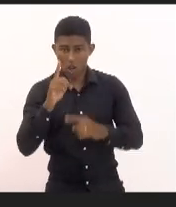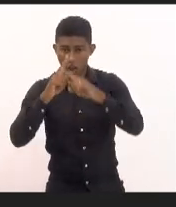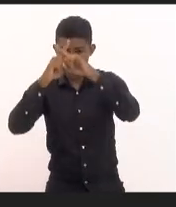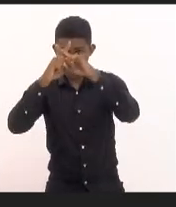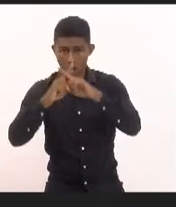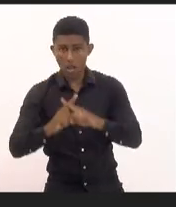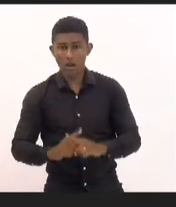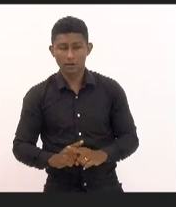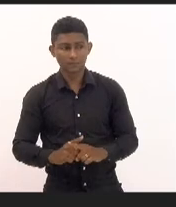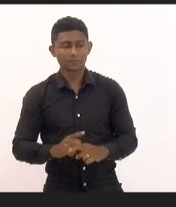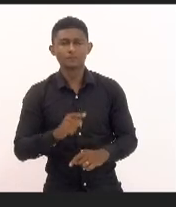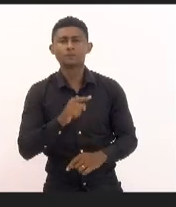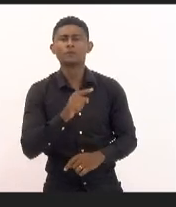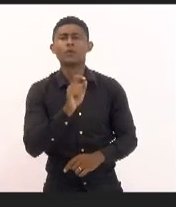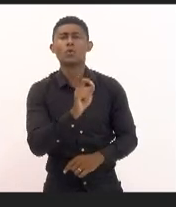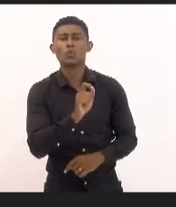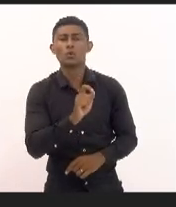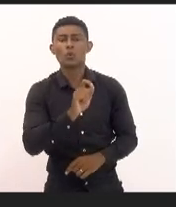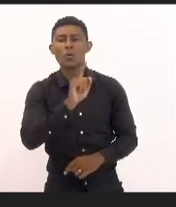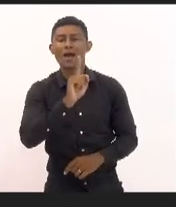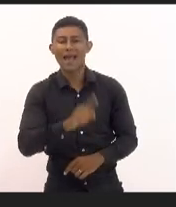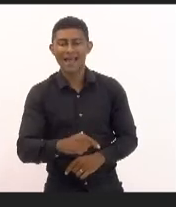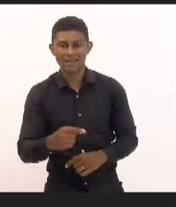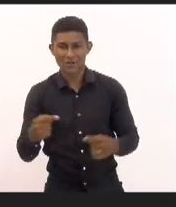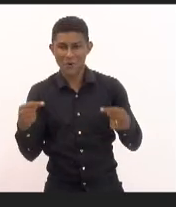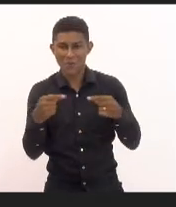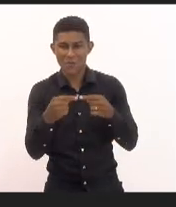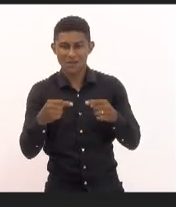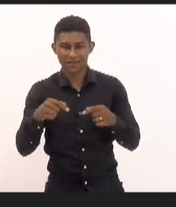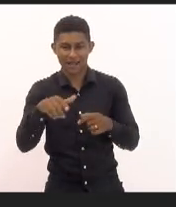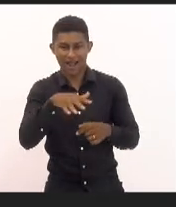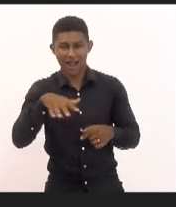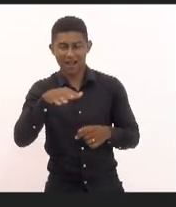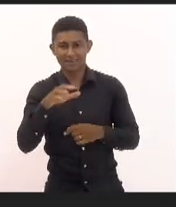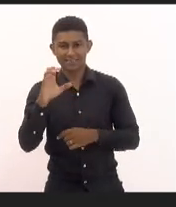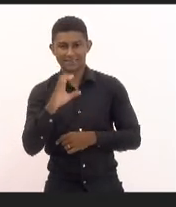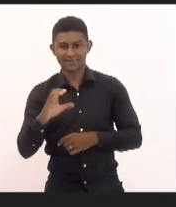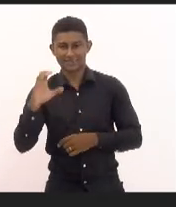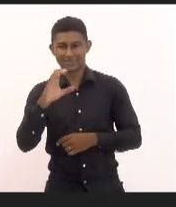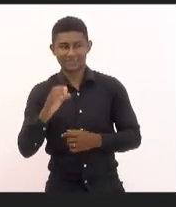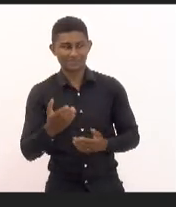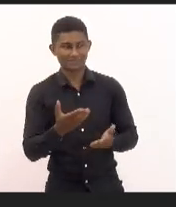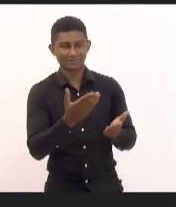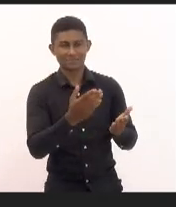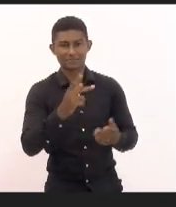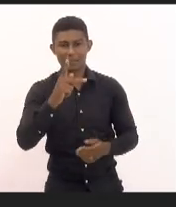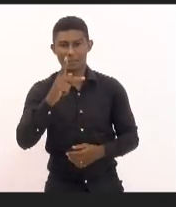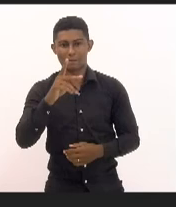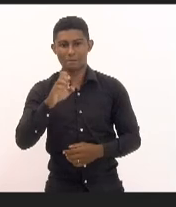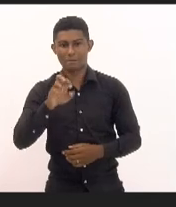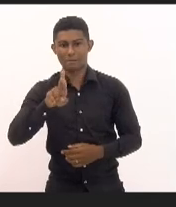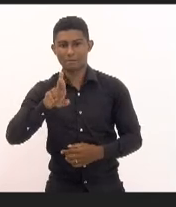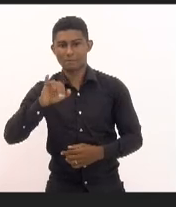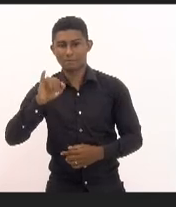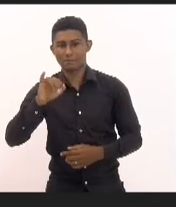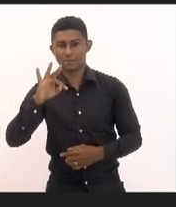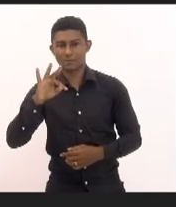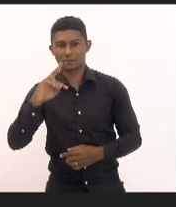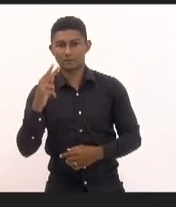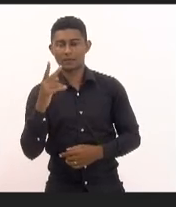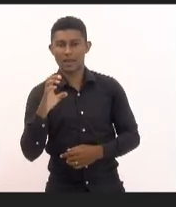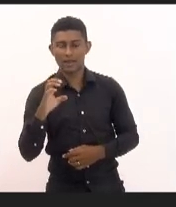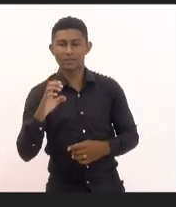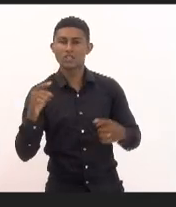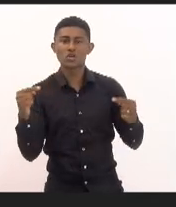Robótica na categoria Mérito Científico. O projeto Peritec, que significa Periferia